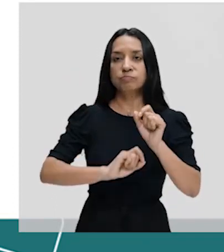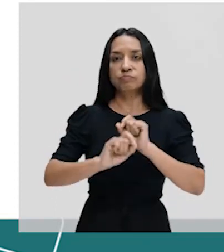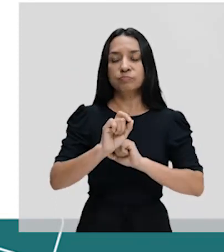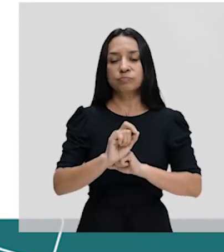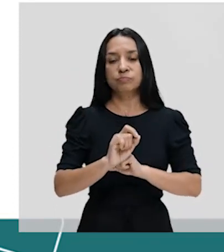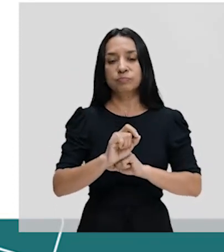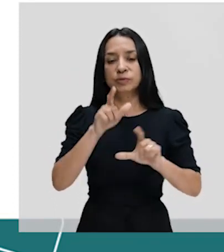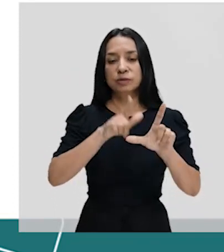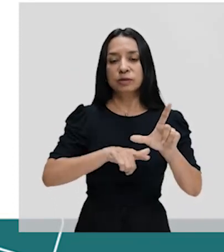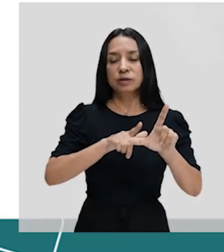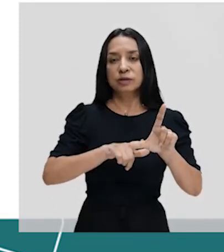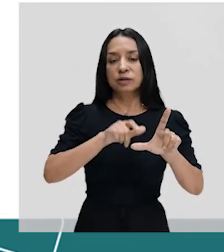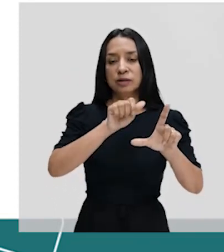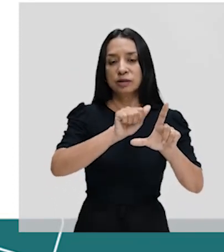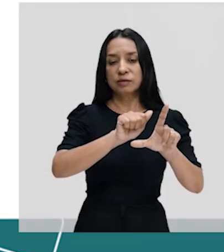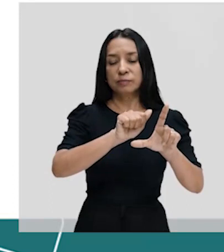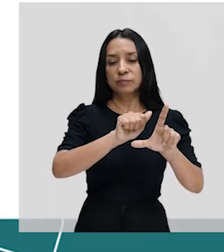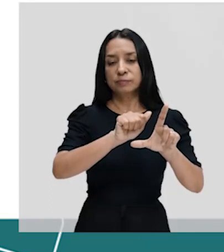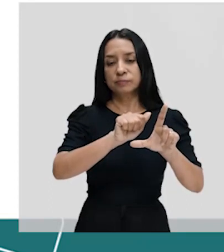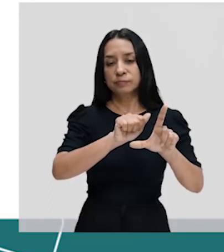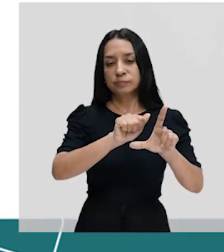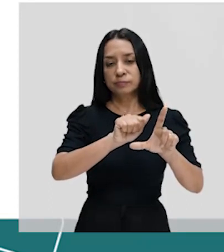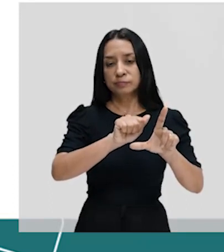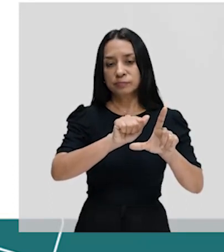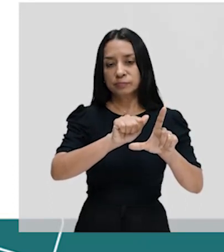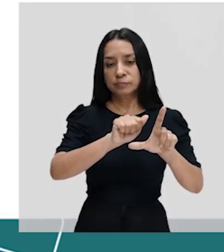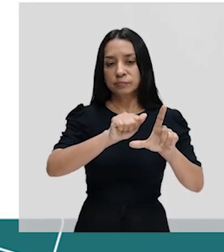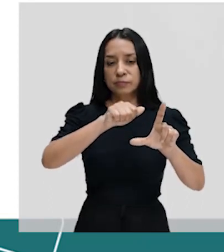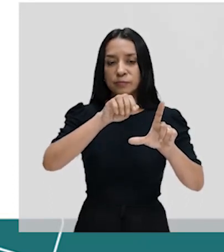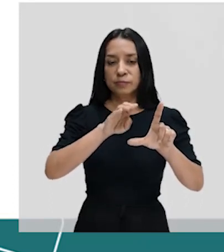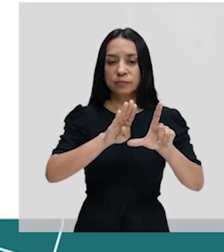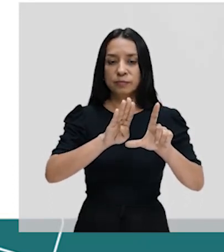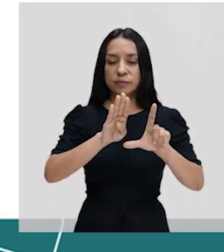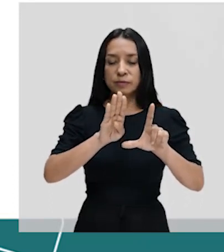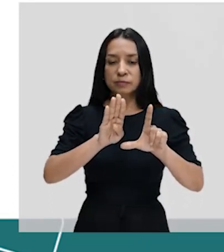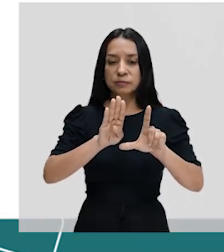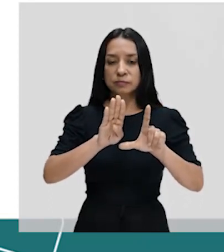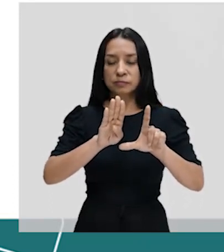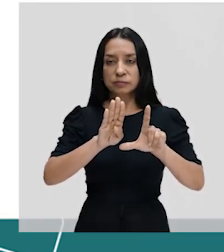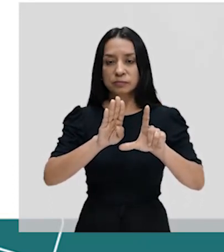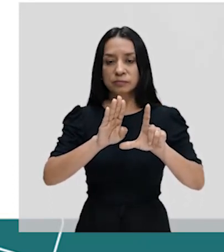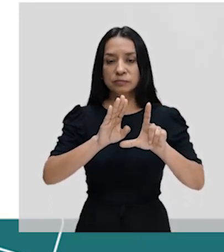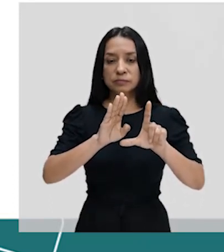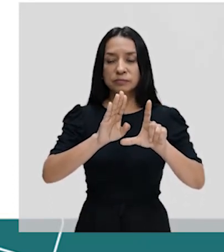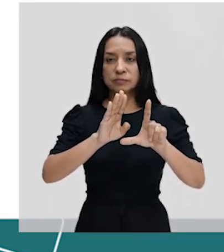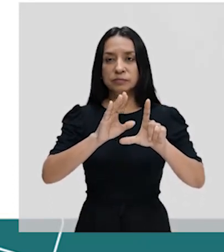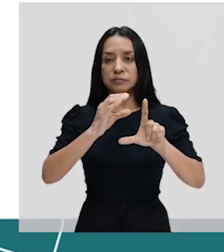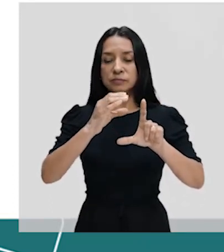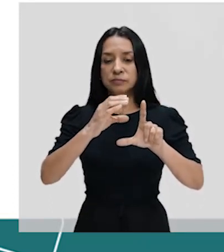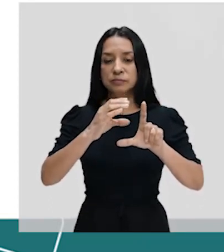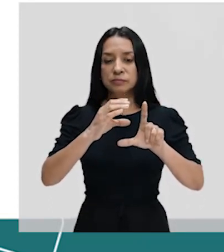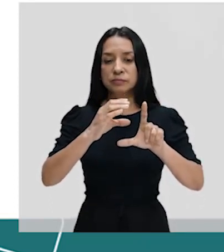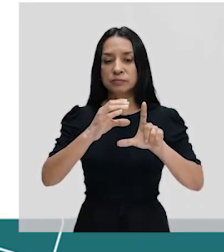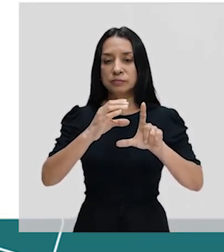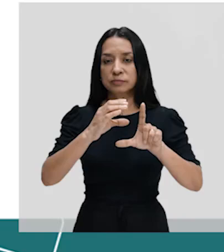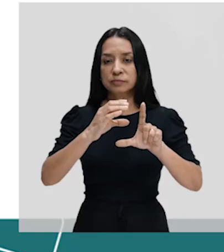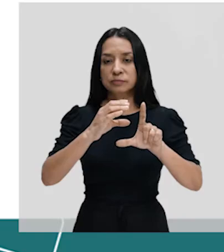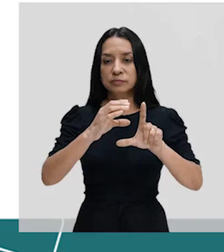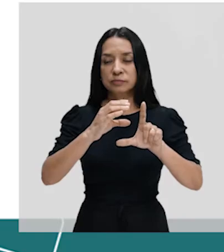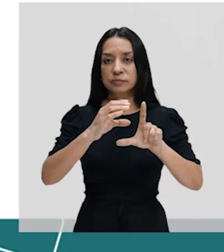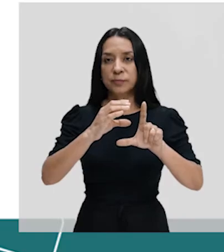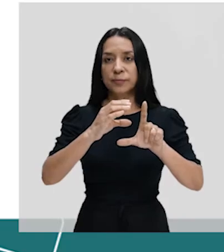na letra A, x é 0 e y é 5. Na letra B, x mais y dá 7. Na letra